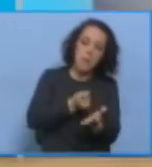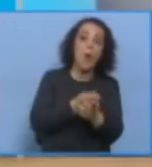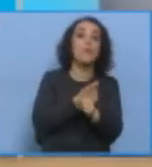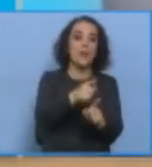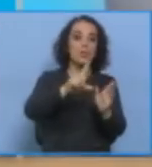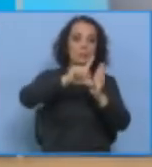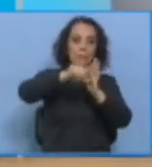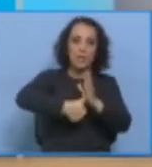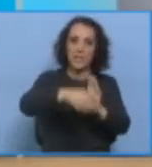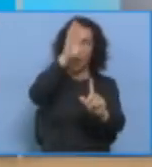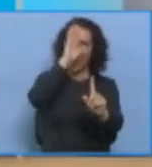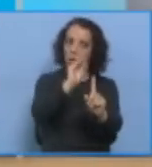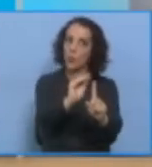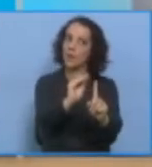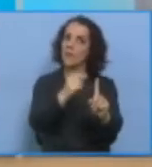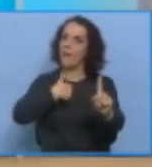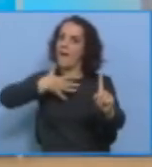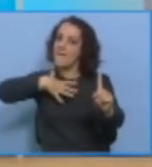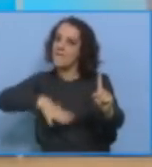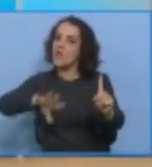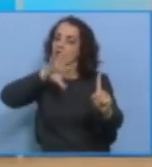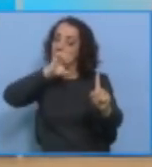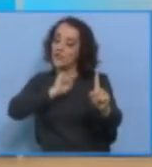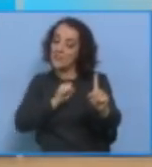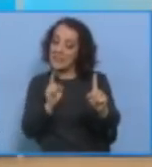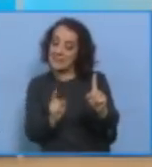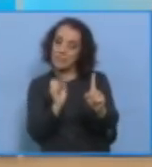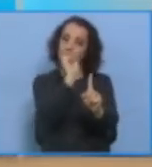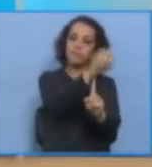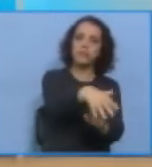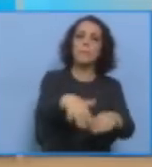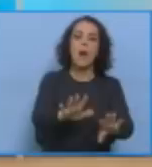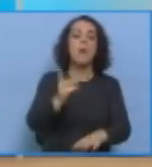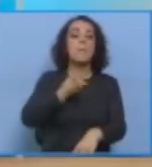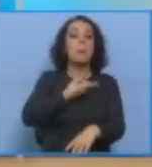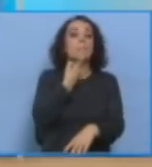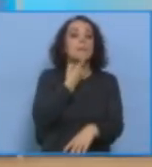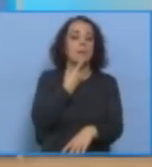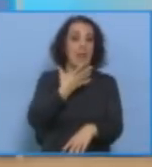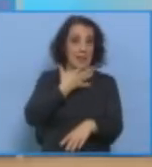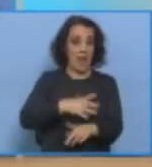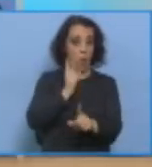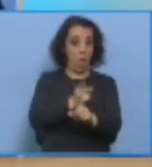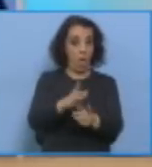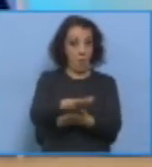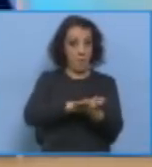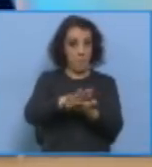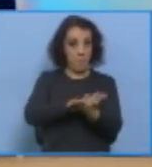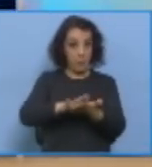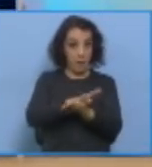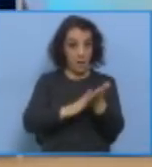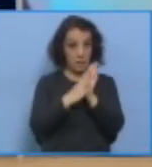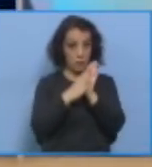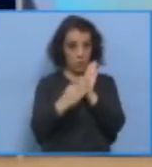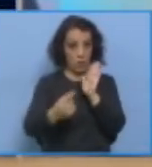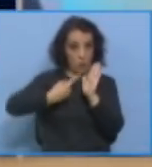projeto educativo que pretende para os seus próprios filhos. A questão é de nós percebermos se queremos ou não queremos isto como matriz das nossas